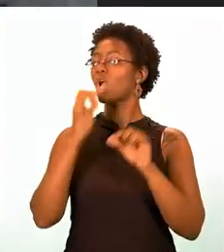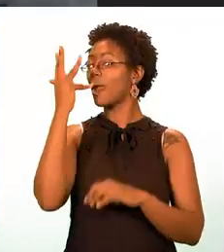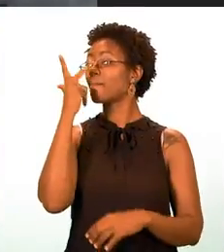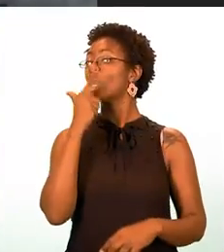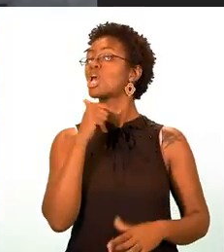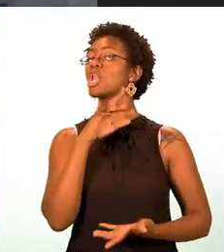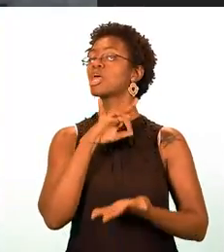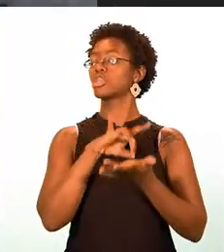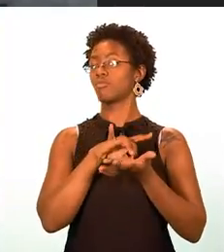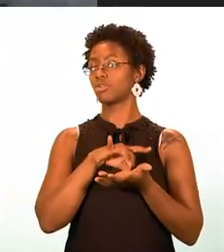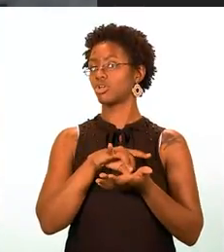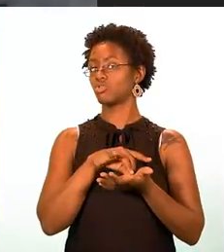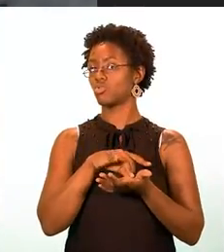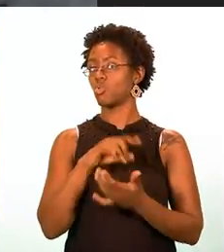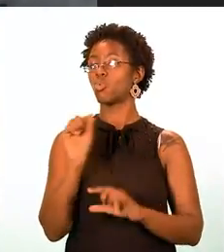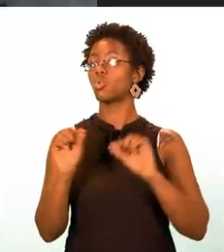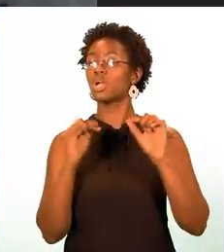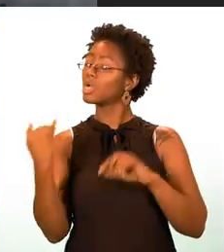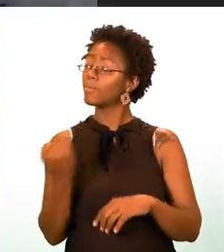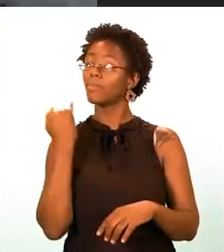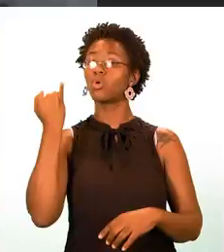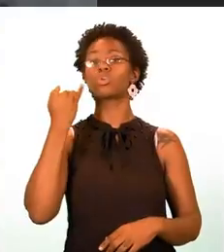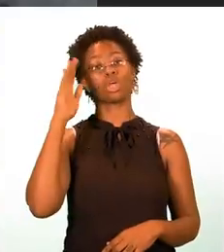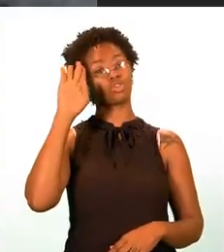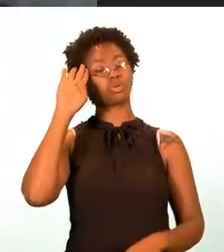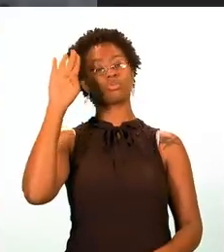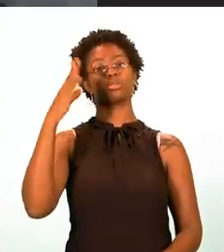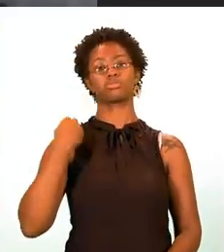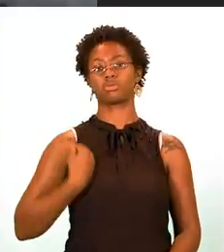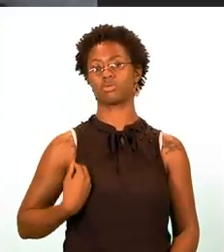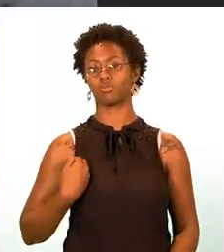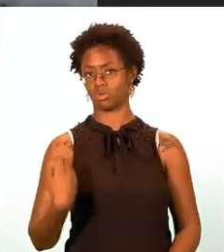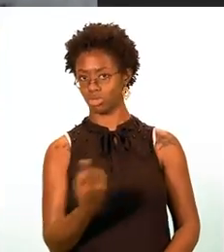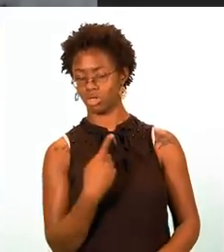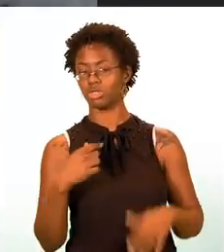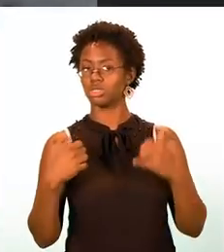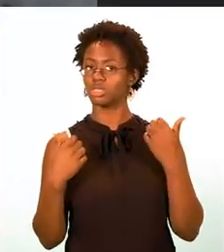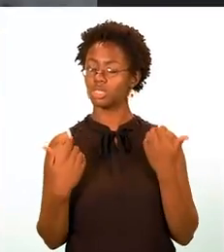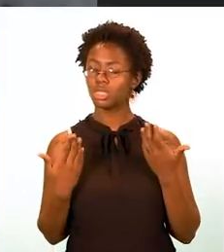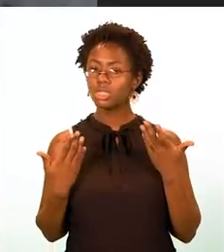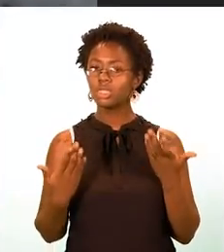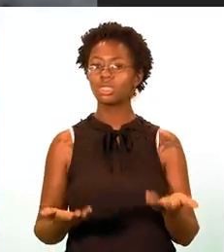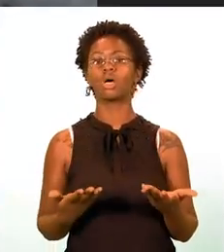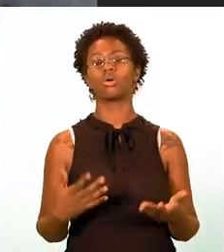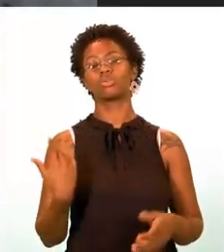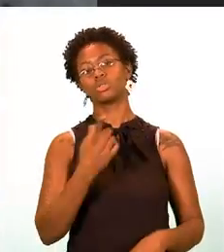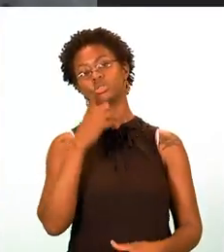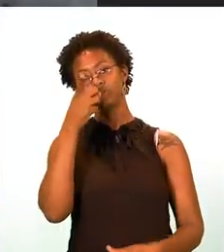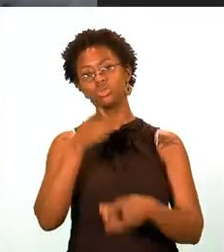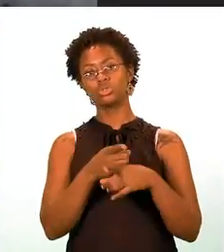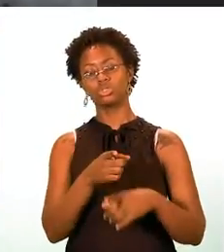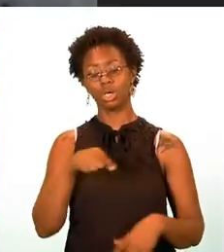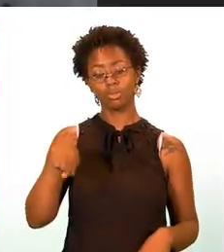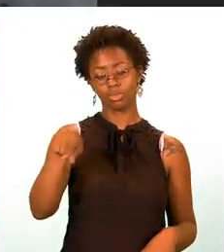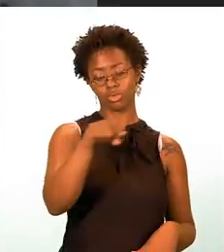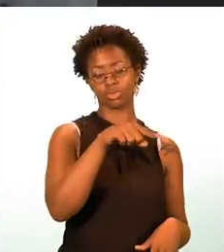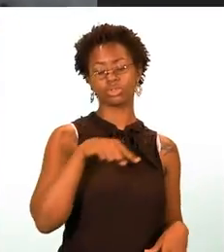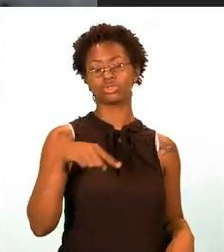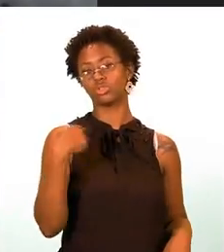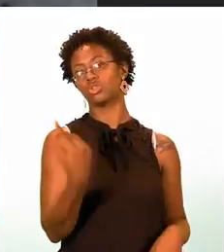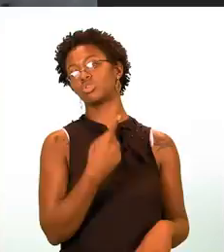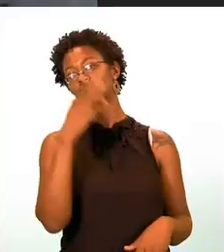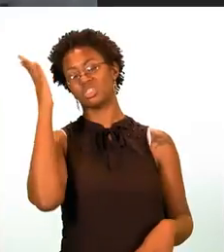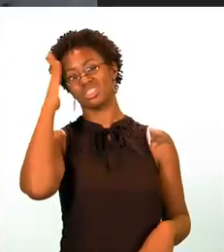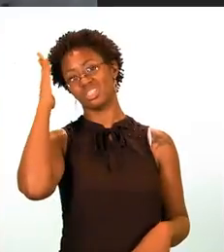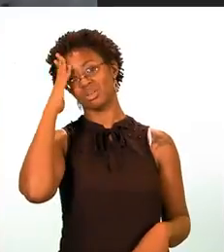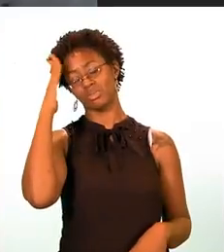que é beleza, o que é que vale a pena. Então, depois que a gente descobre tudo isso, a